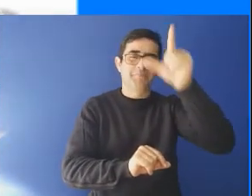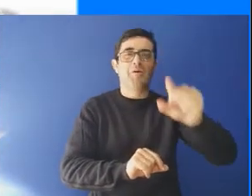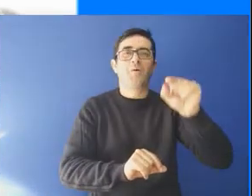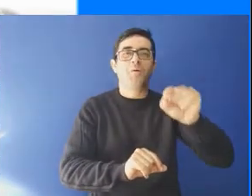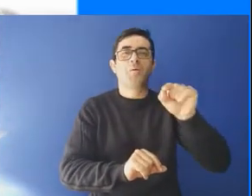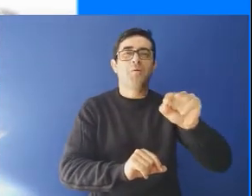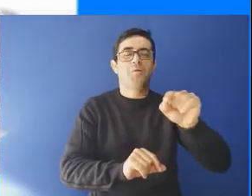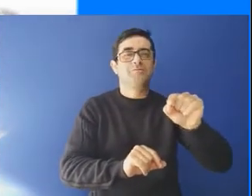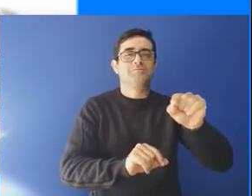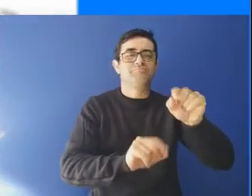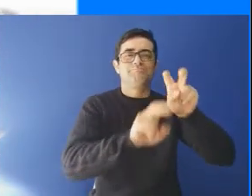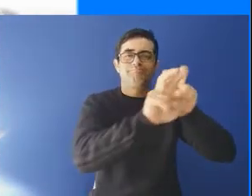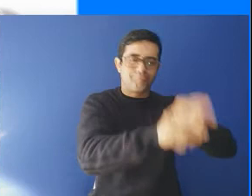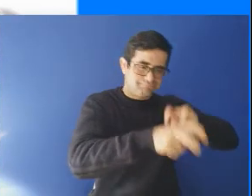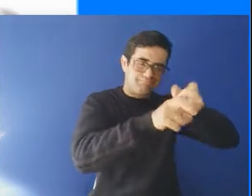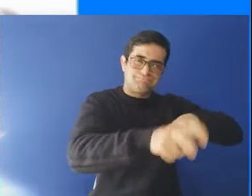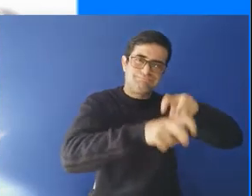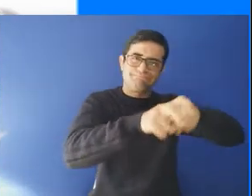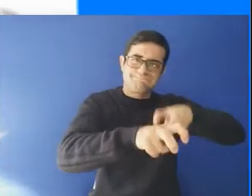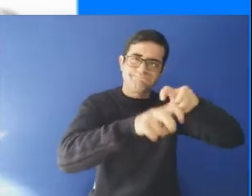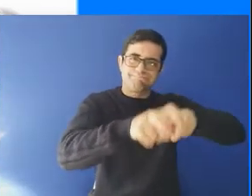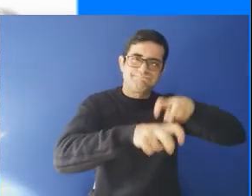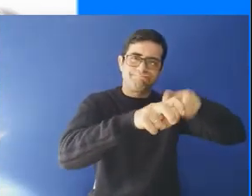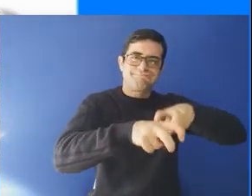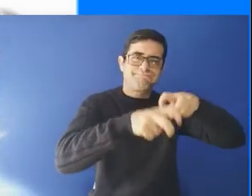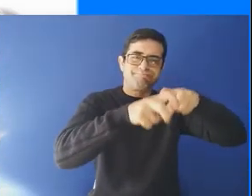na Alemanha, que foi ocasionada exatamente pela